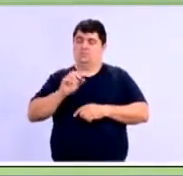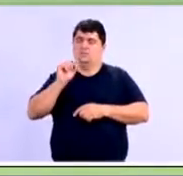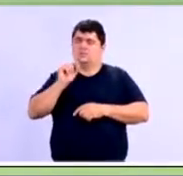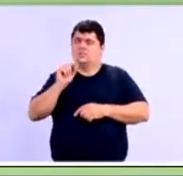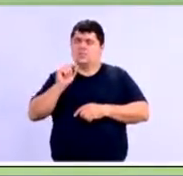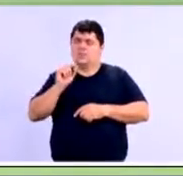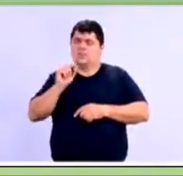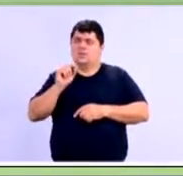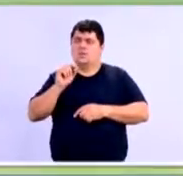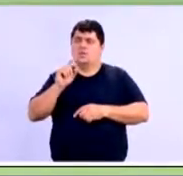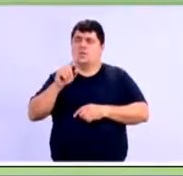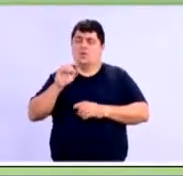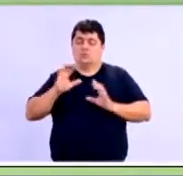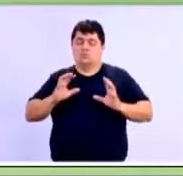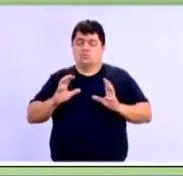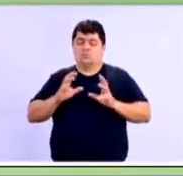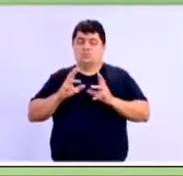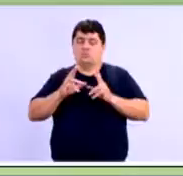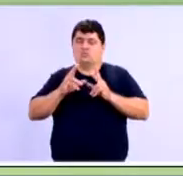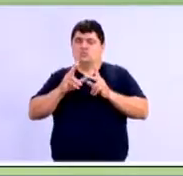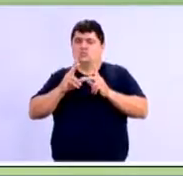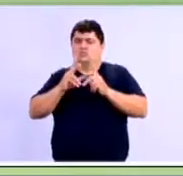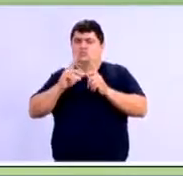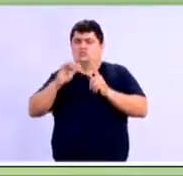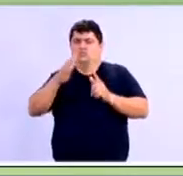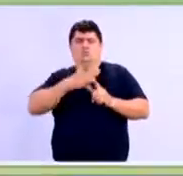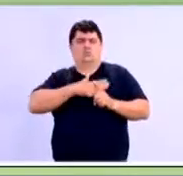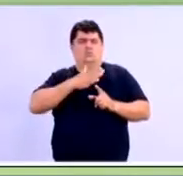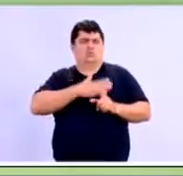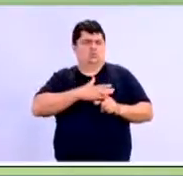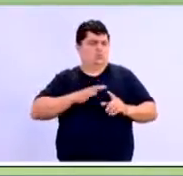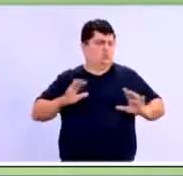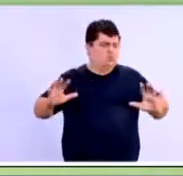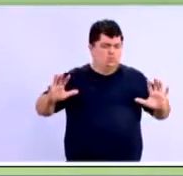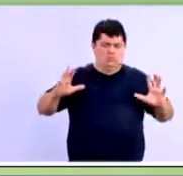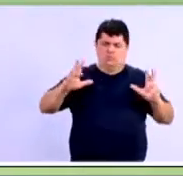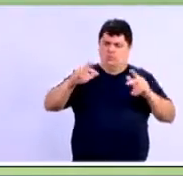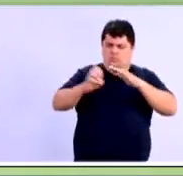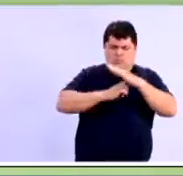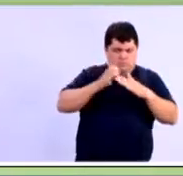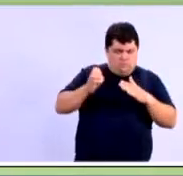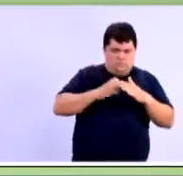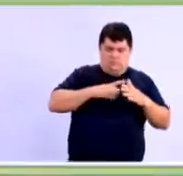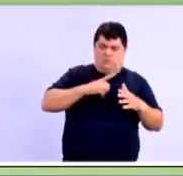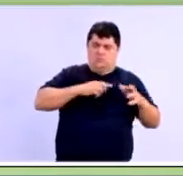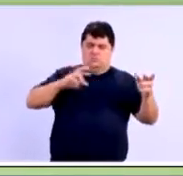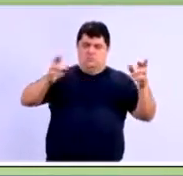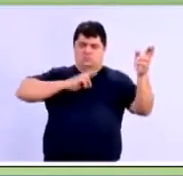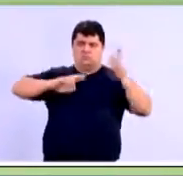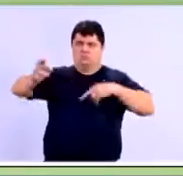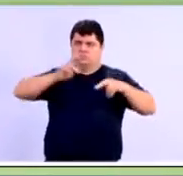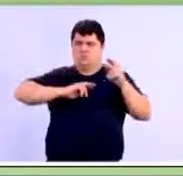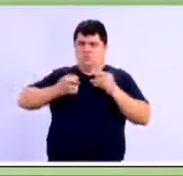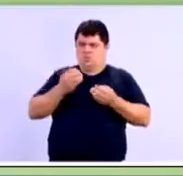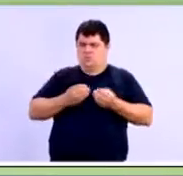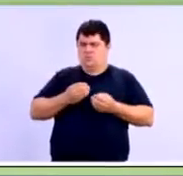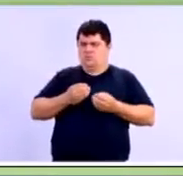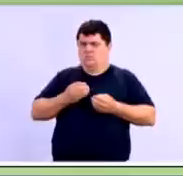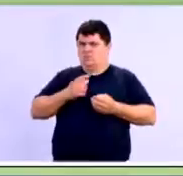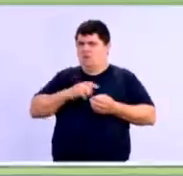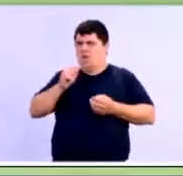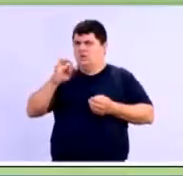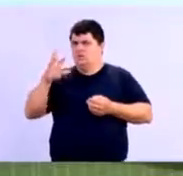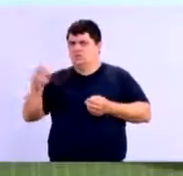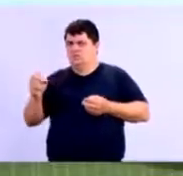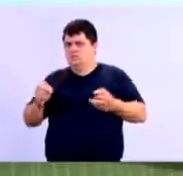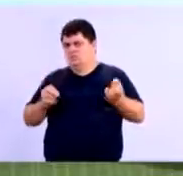daqui? Esse aqui é o total, tudo que eu tenho de ativos que gera de retorno. Mas como que é isso, professor? Tudo que tem de